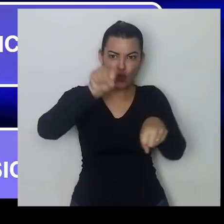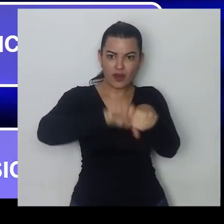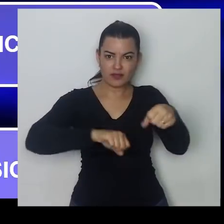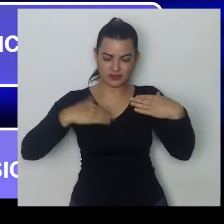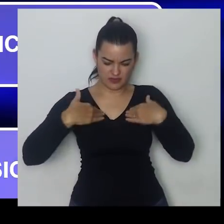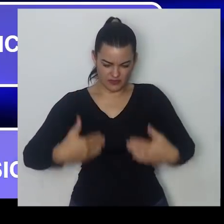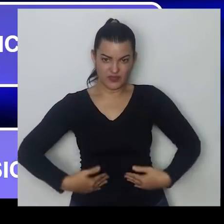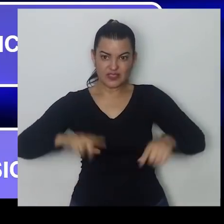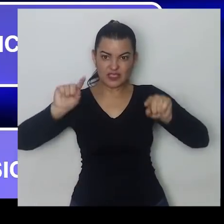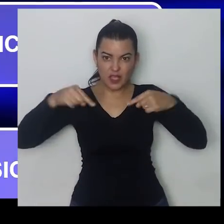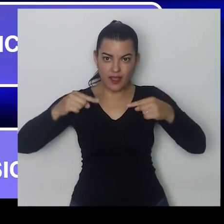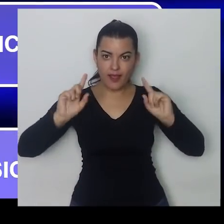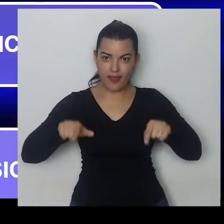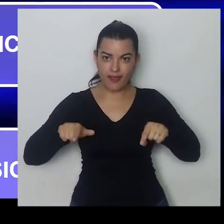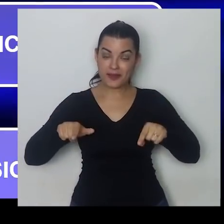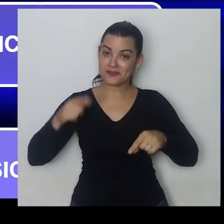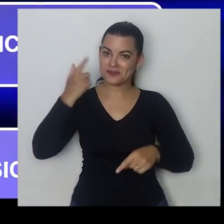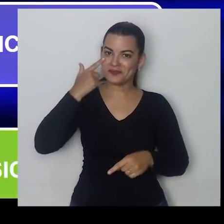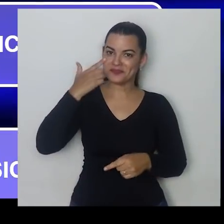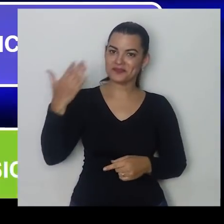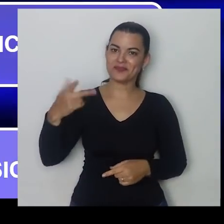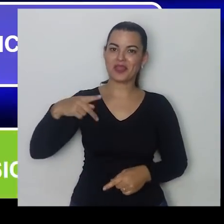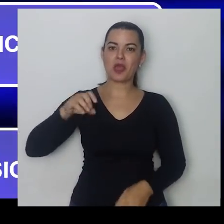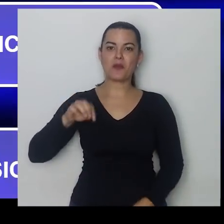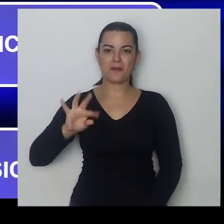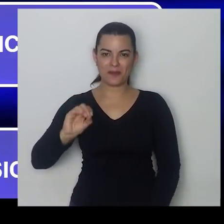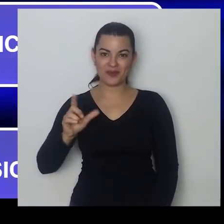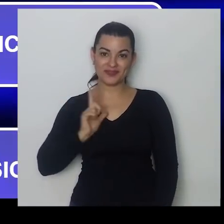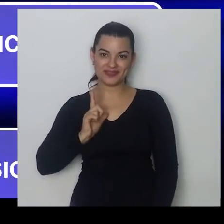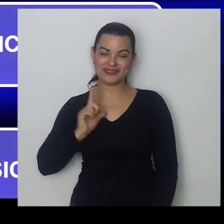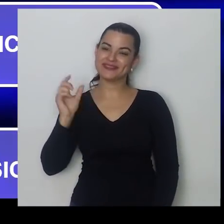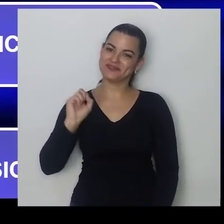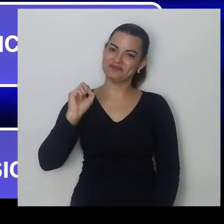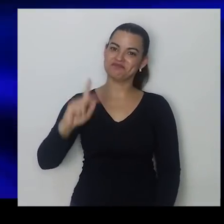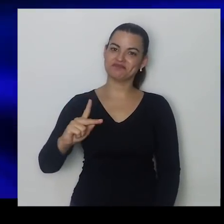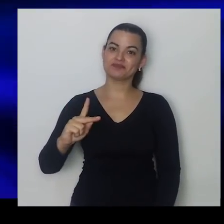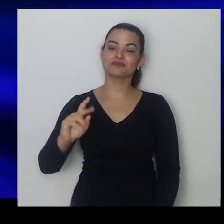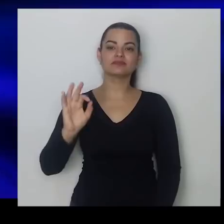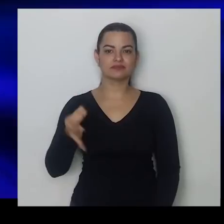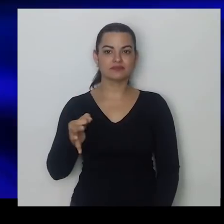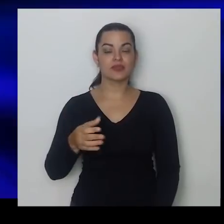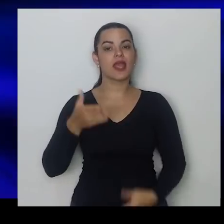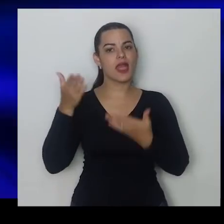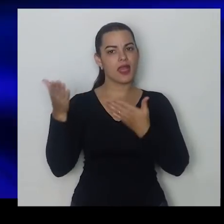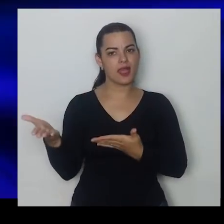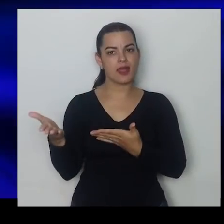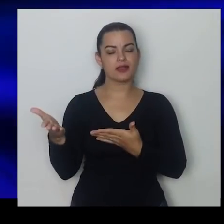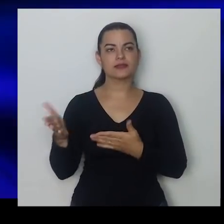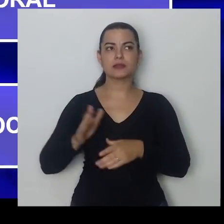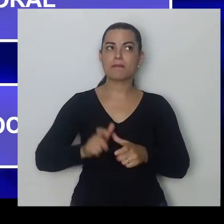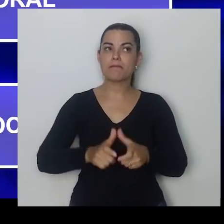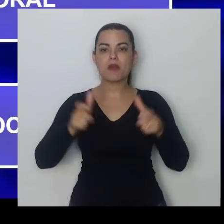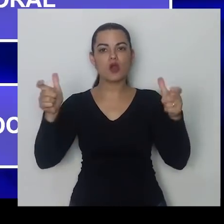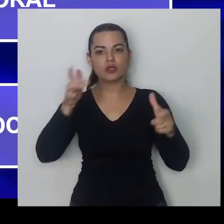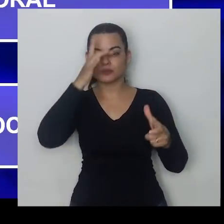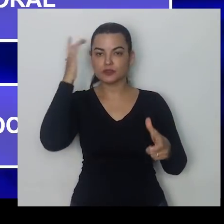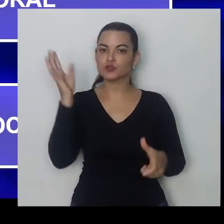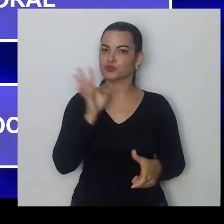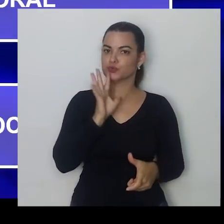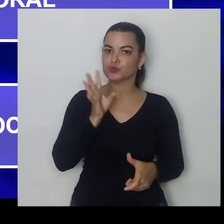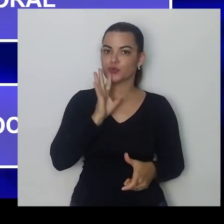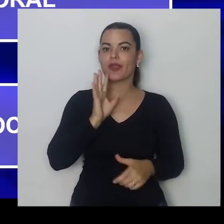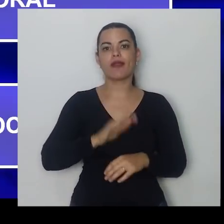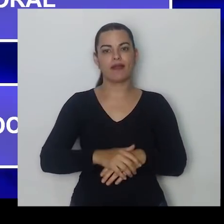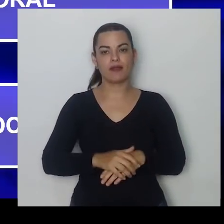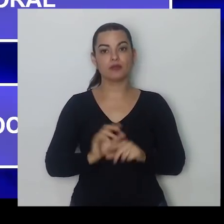Violência física, vamos ver se nós ganhamos os pontinhos? Isso mesmo. Então, esse tipo, que é o tipo mais